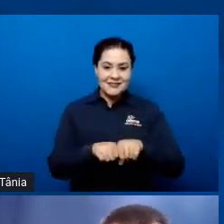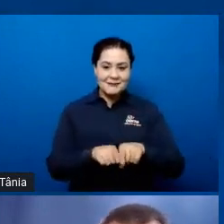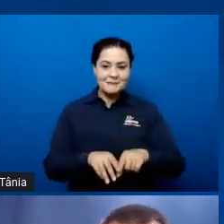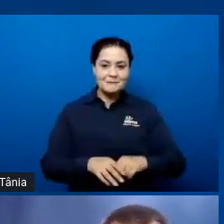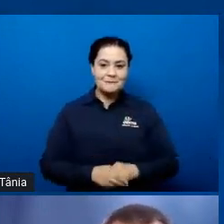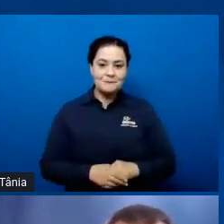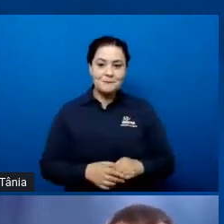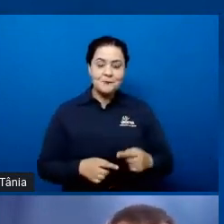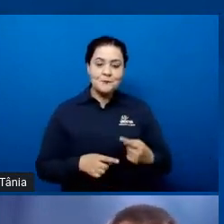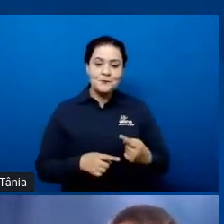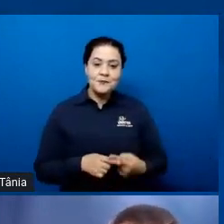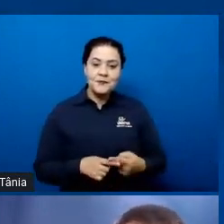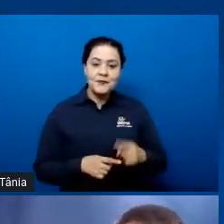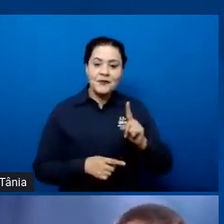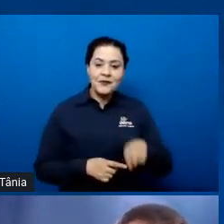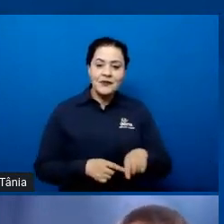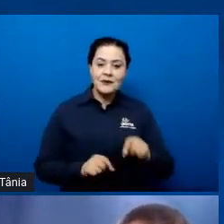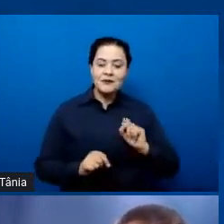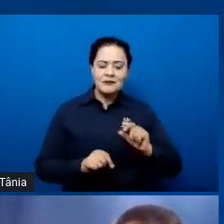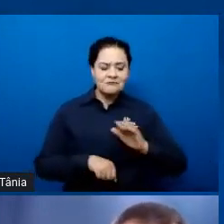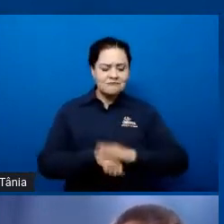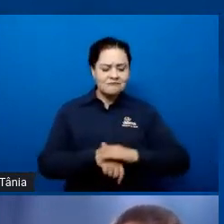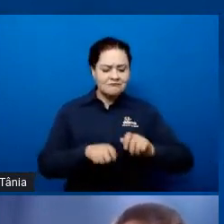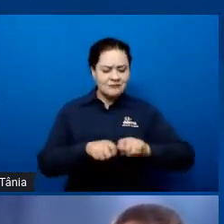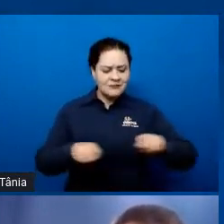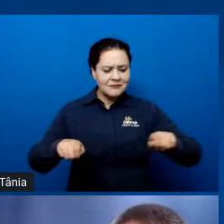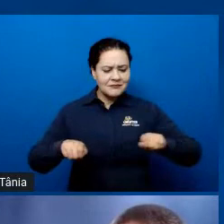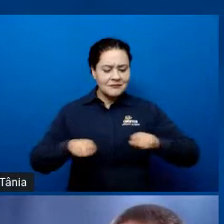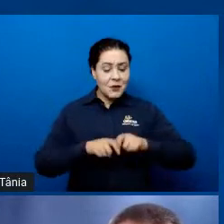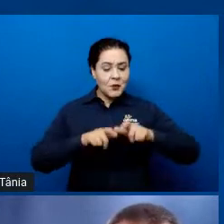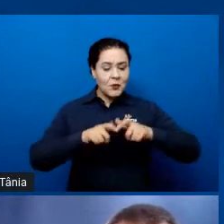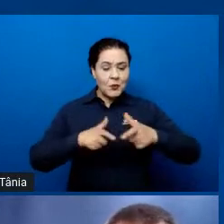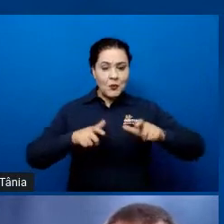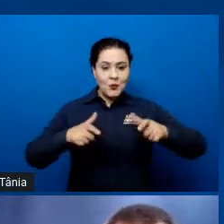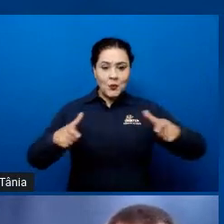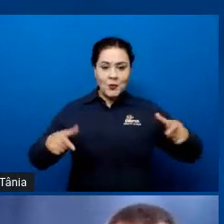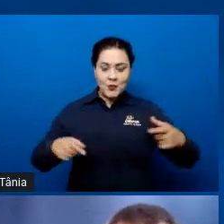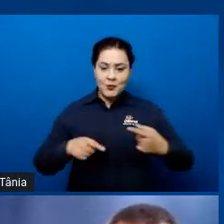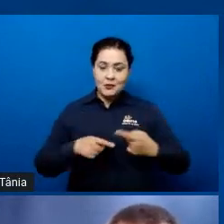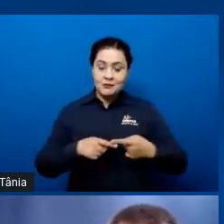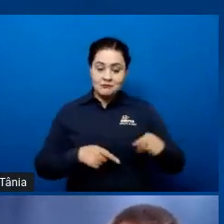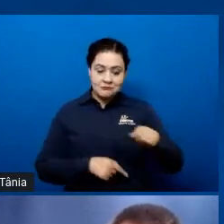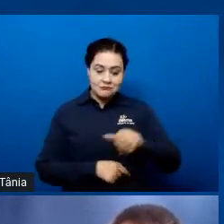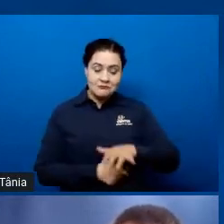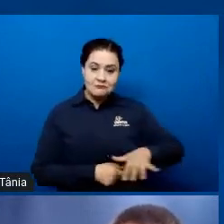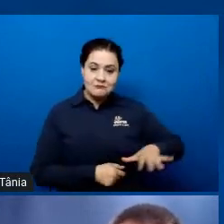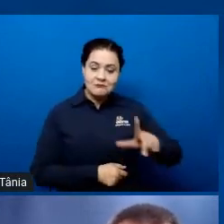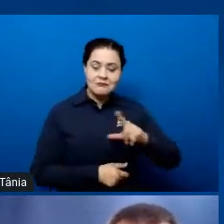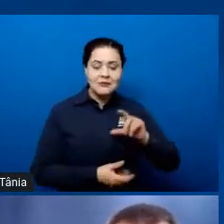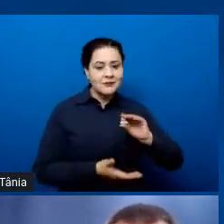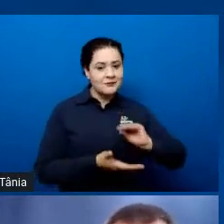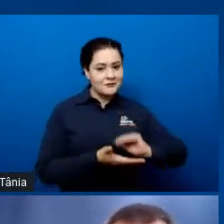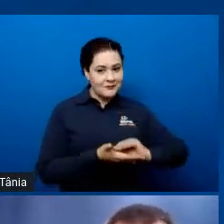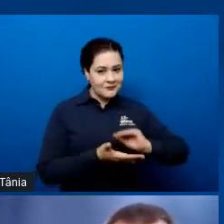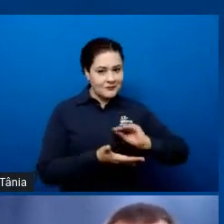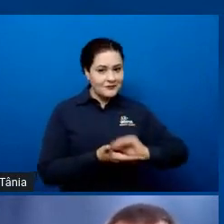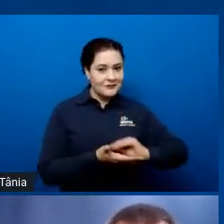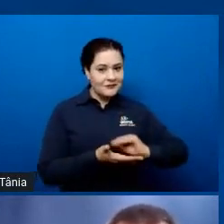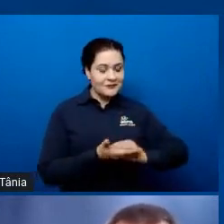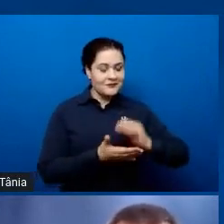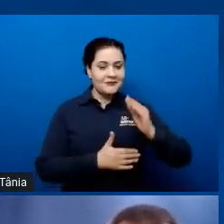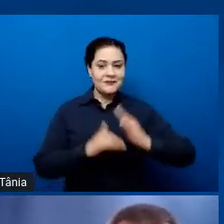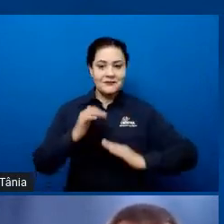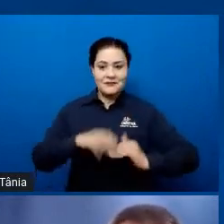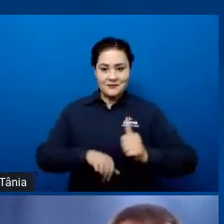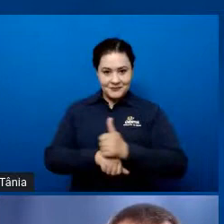Mas assim, ó, é uma das áreas que mais cresce hoje. Hoje o mercado existe uma carência muito grande para profissionais nessa